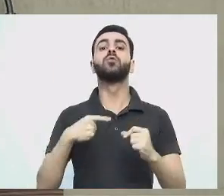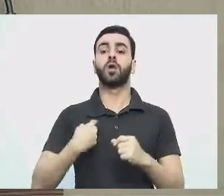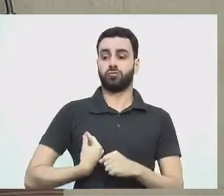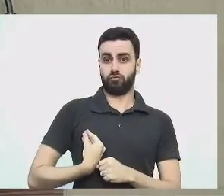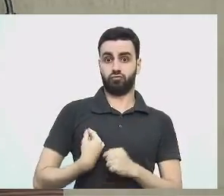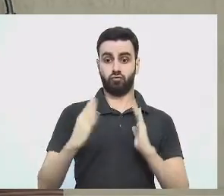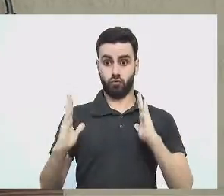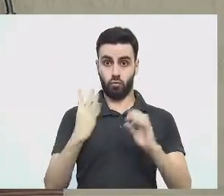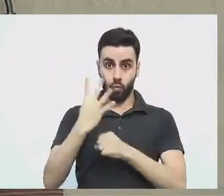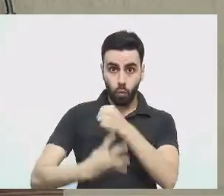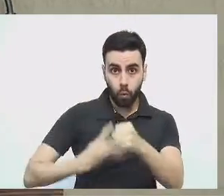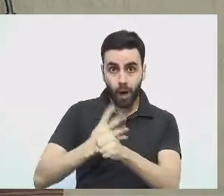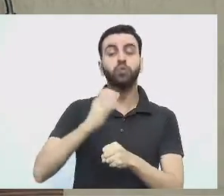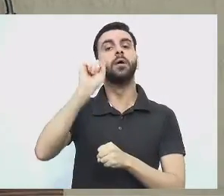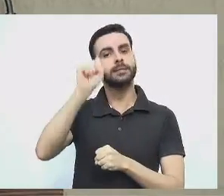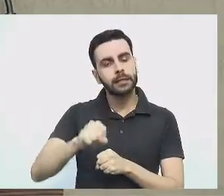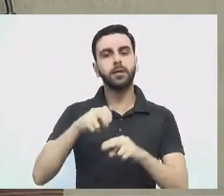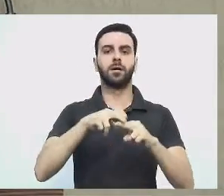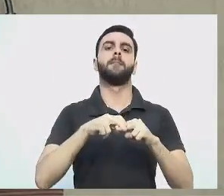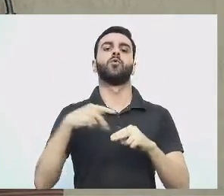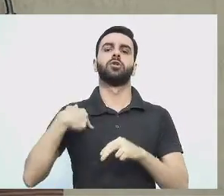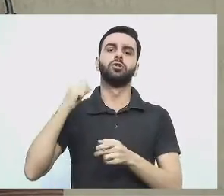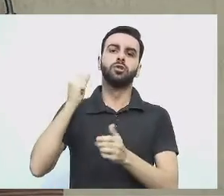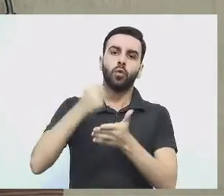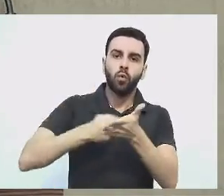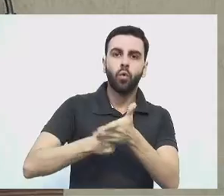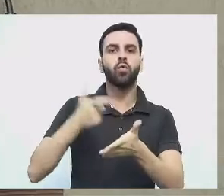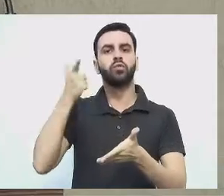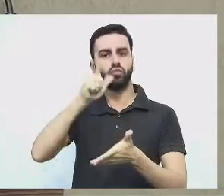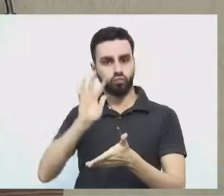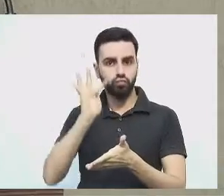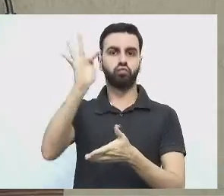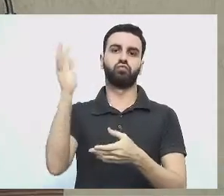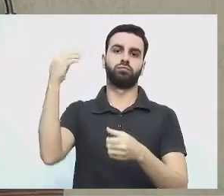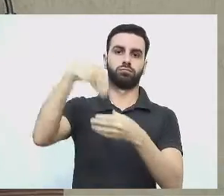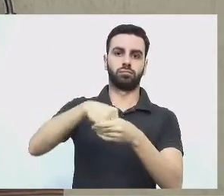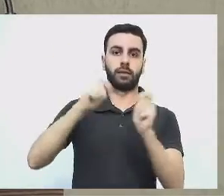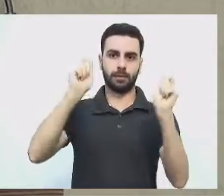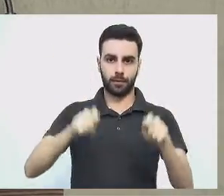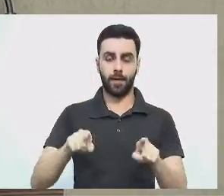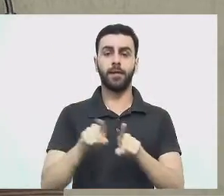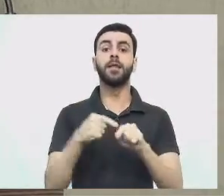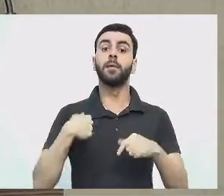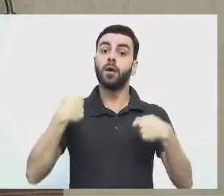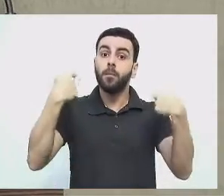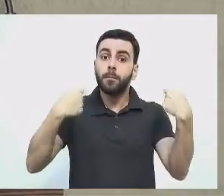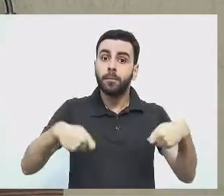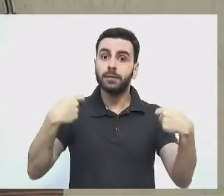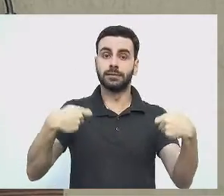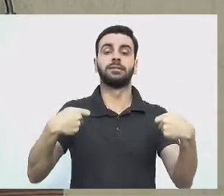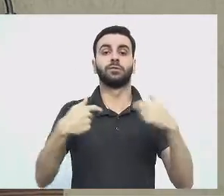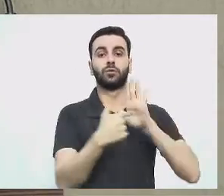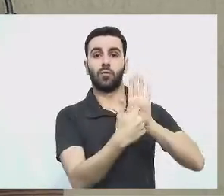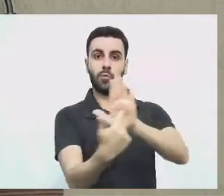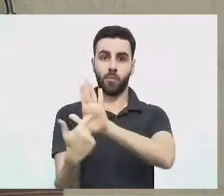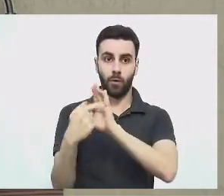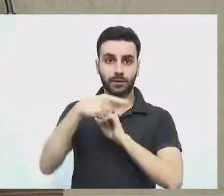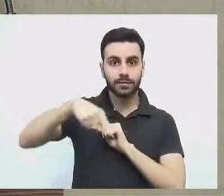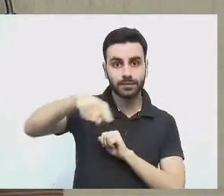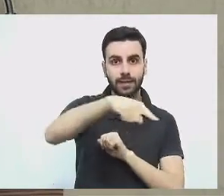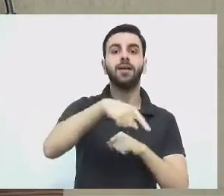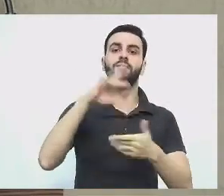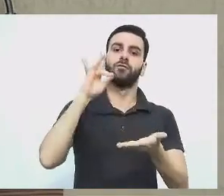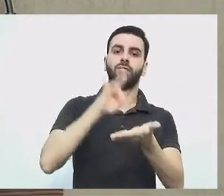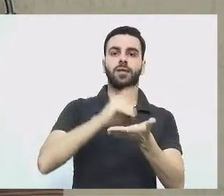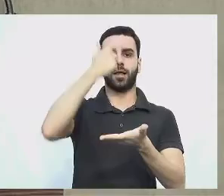aqui, eu trabalhei, e por isso vou lutar para voltar. Vou sim, porque eu preciso mostrar para o povo que eu